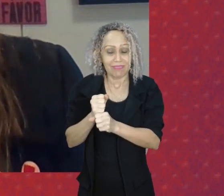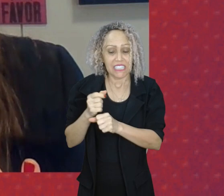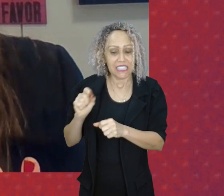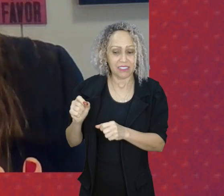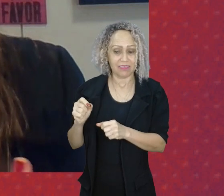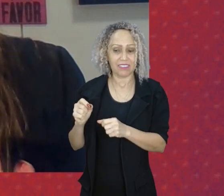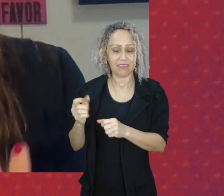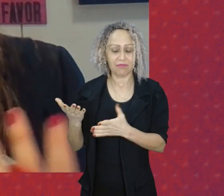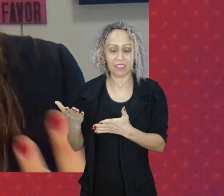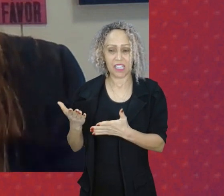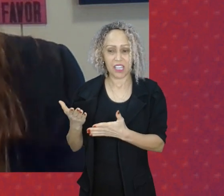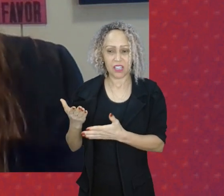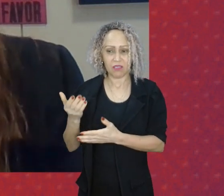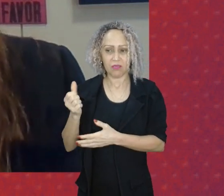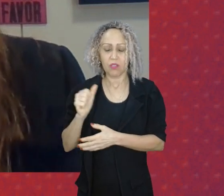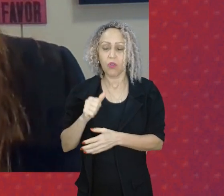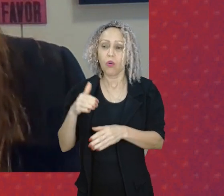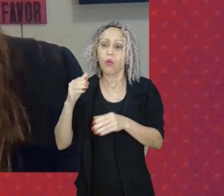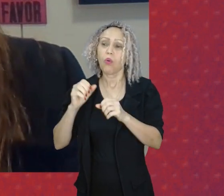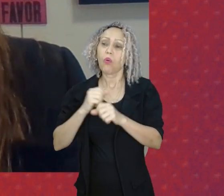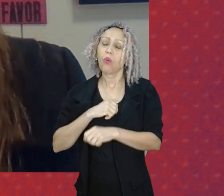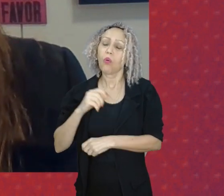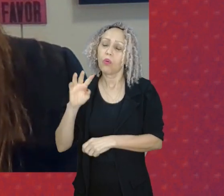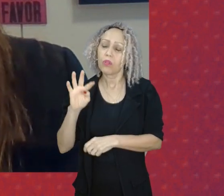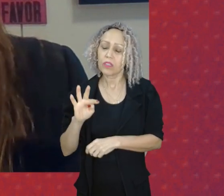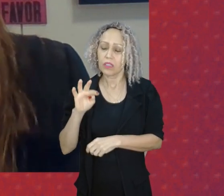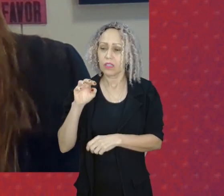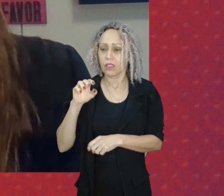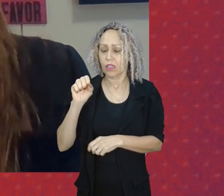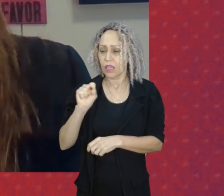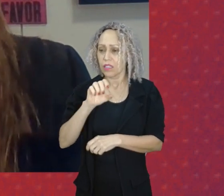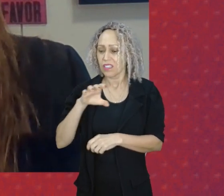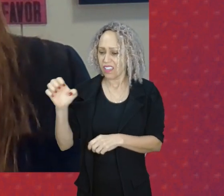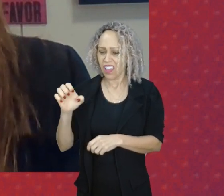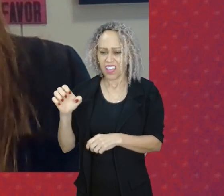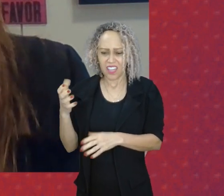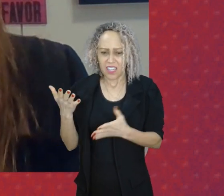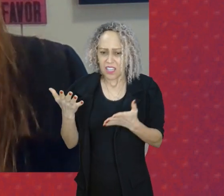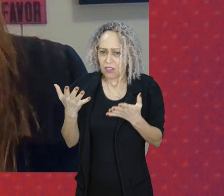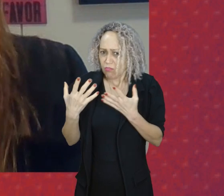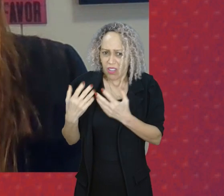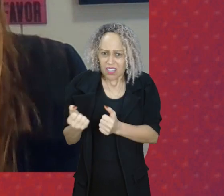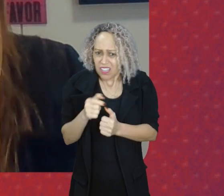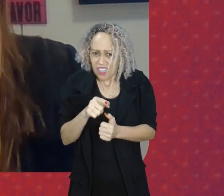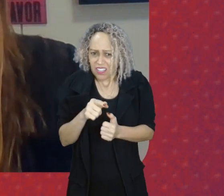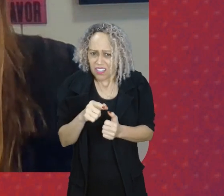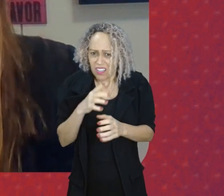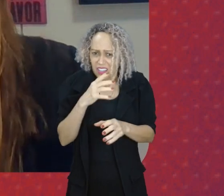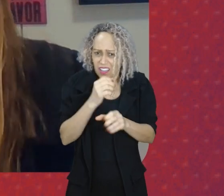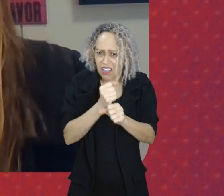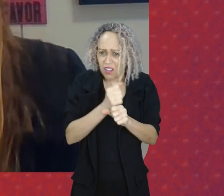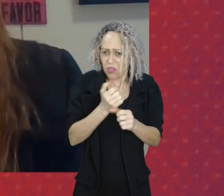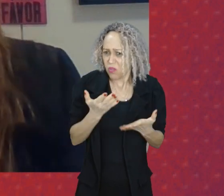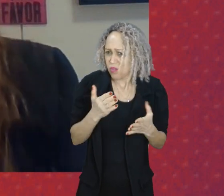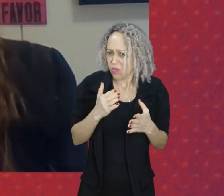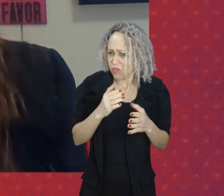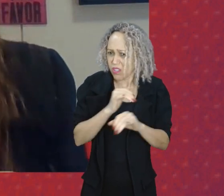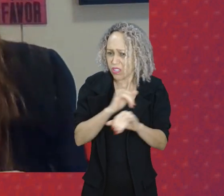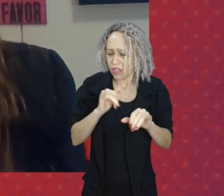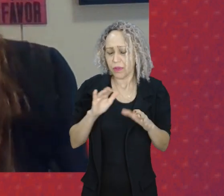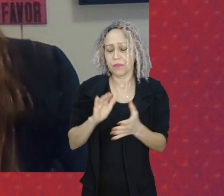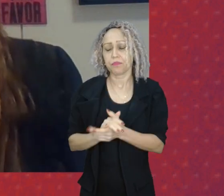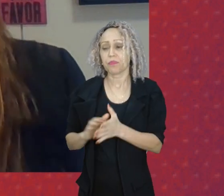para os partidos que não cumprissem com esse repasse adequadamente, foi uma lei de 2019, que anistiava